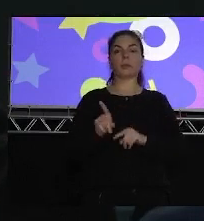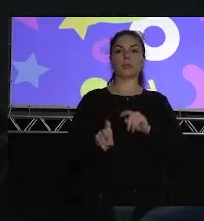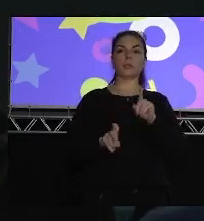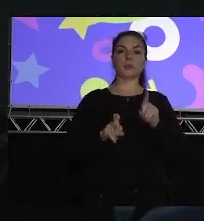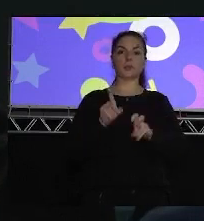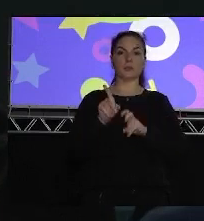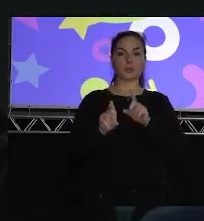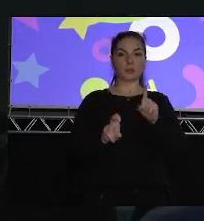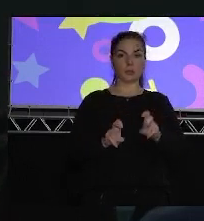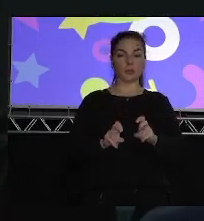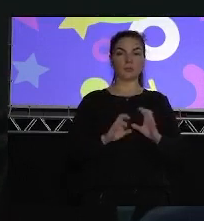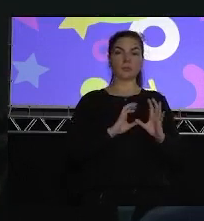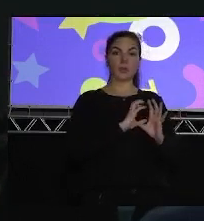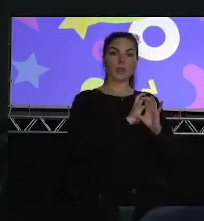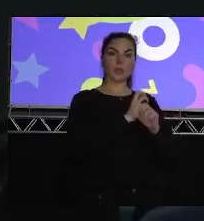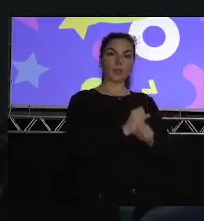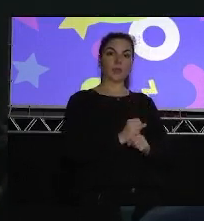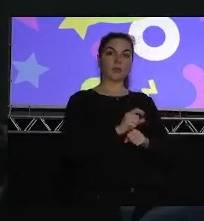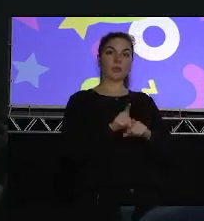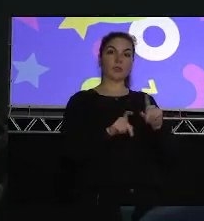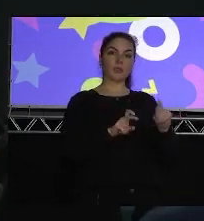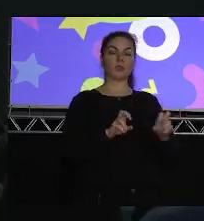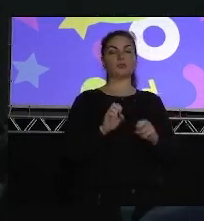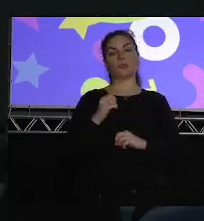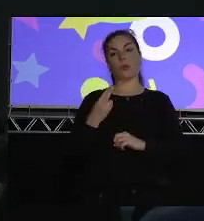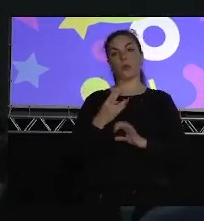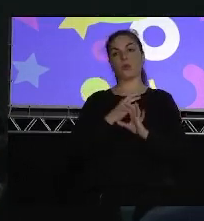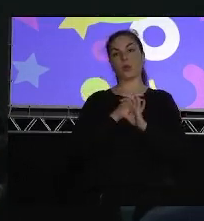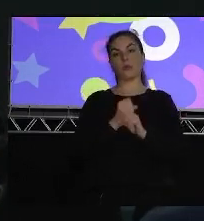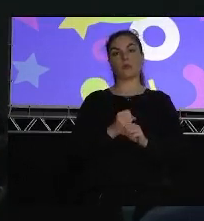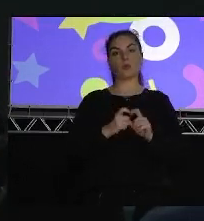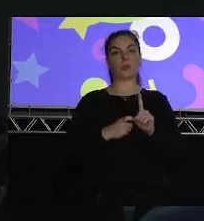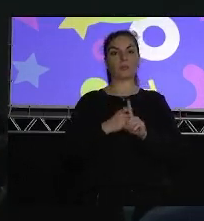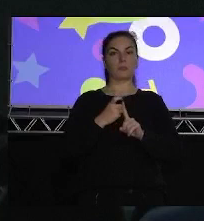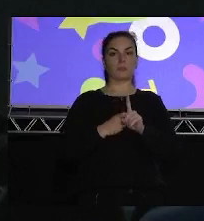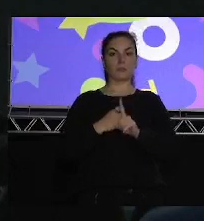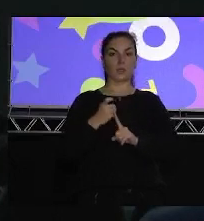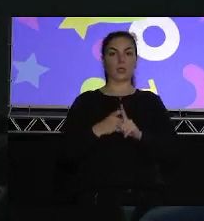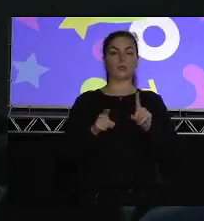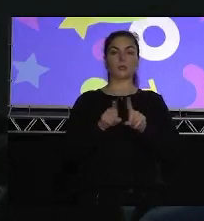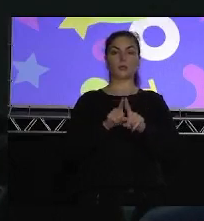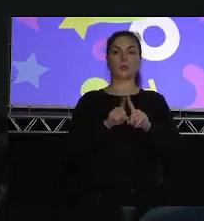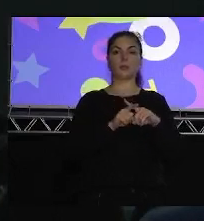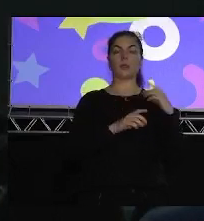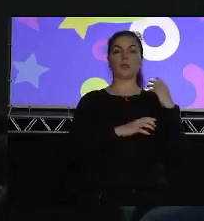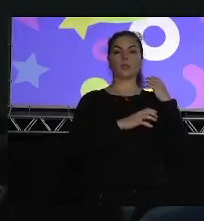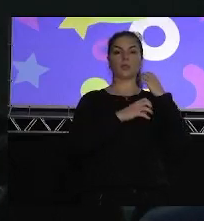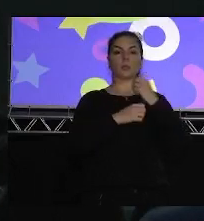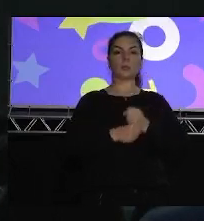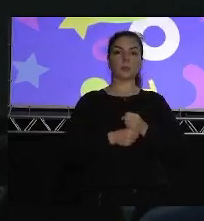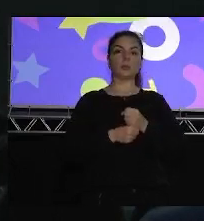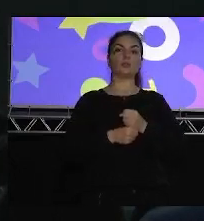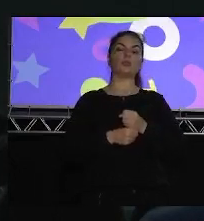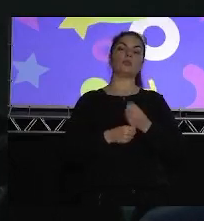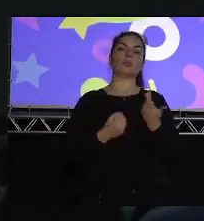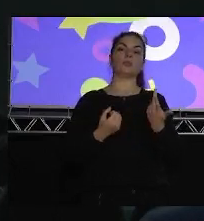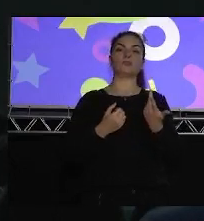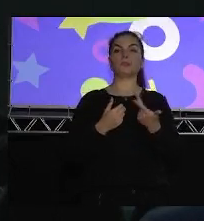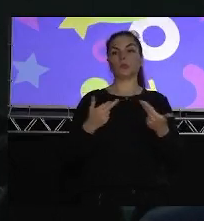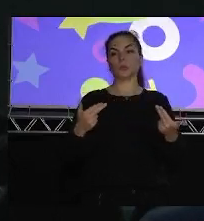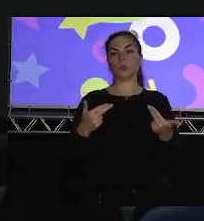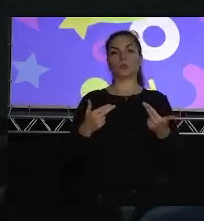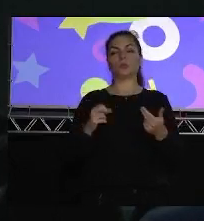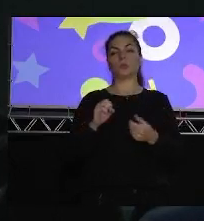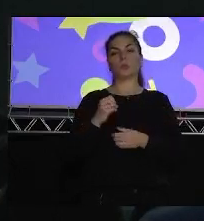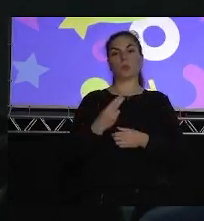reviews quinzenais ou mensais, de acordo com o ciclo, e as retrospectivas, então, de releases ou de